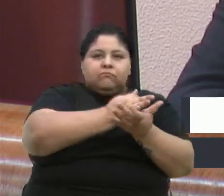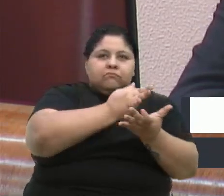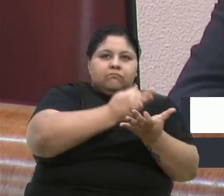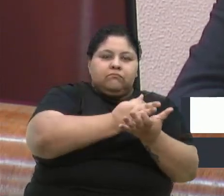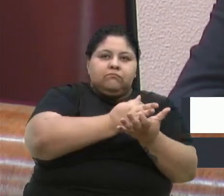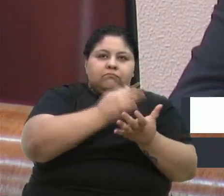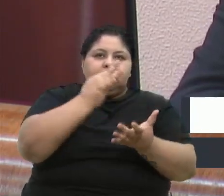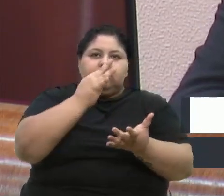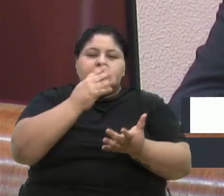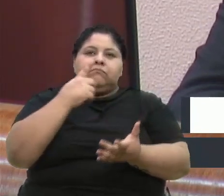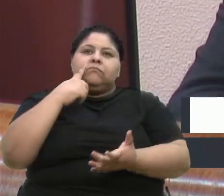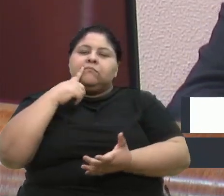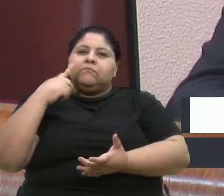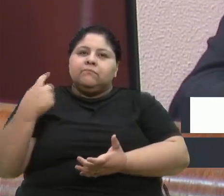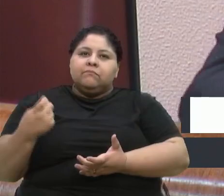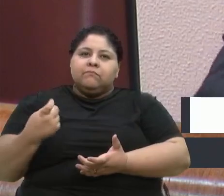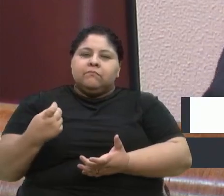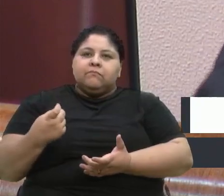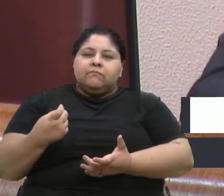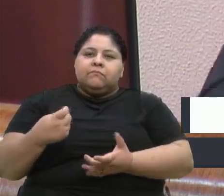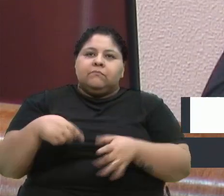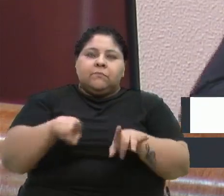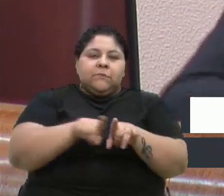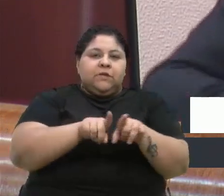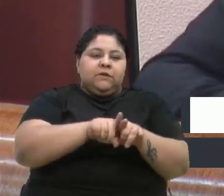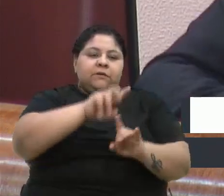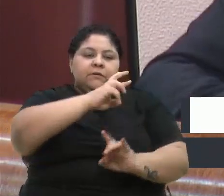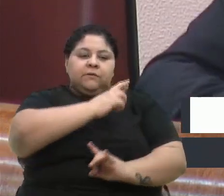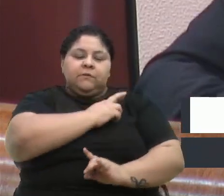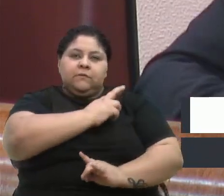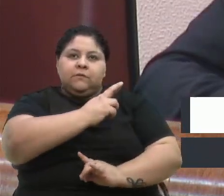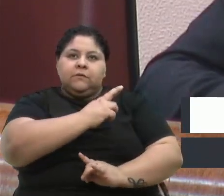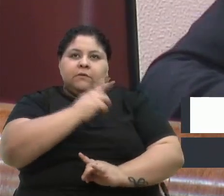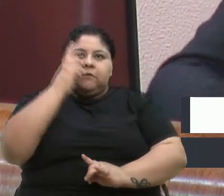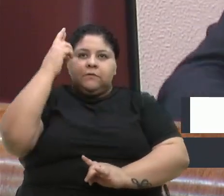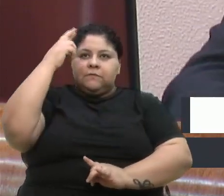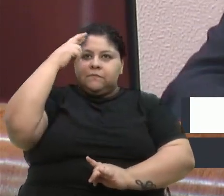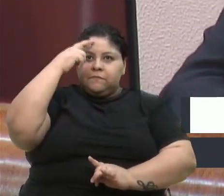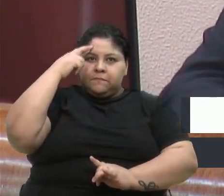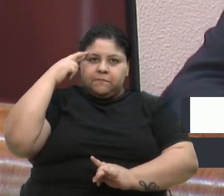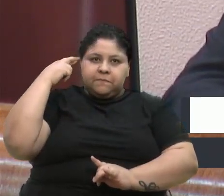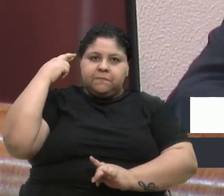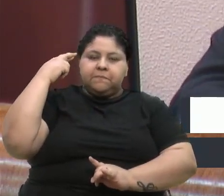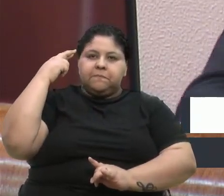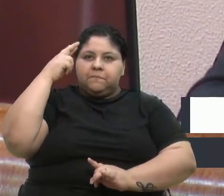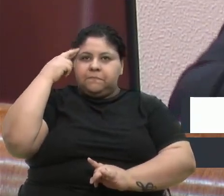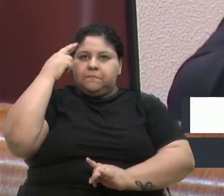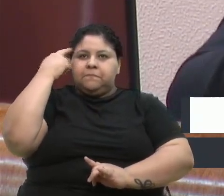Gladys Frisso e representação Rafael Bueno.